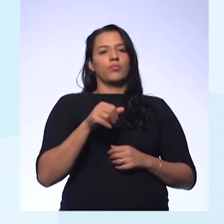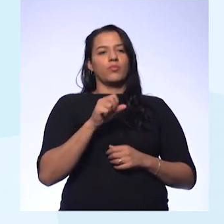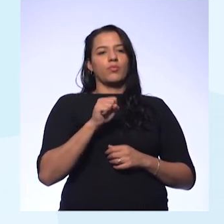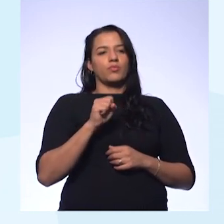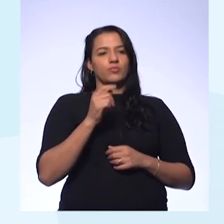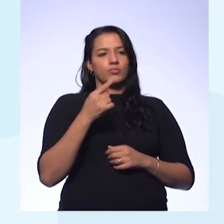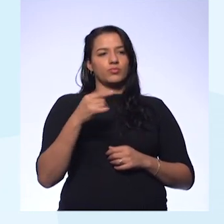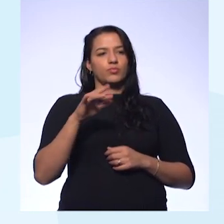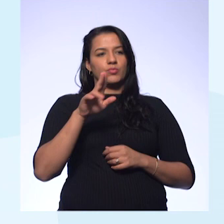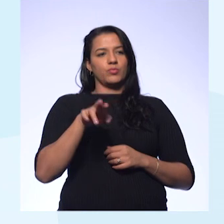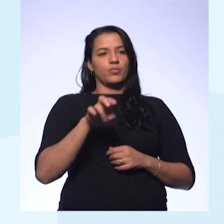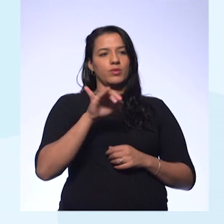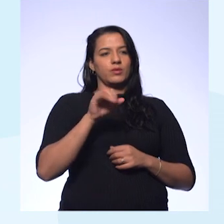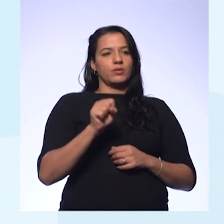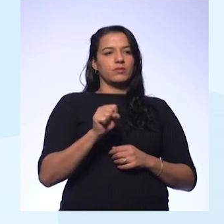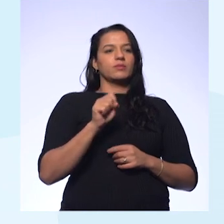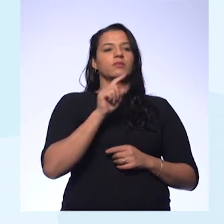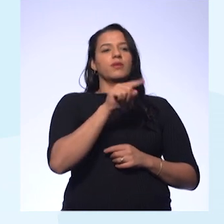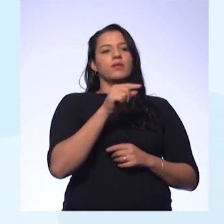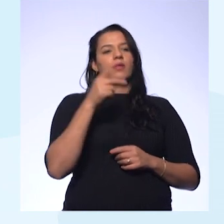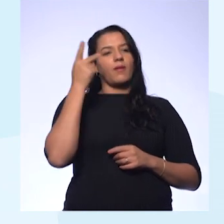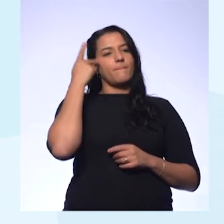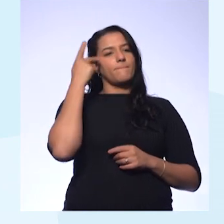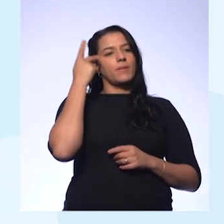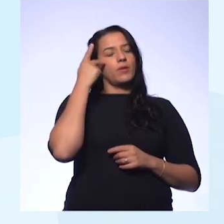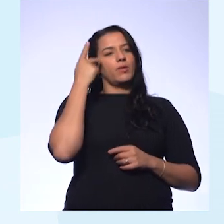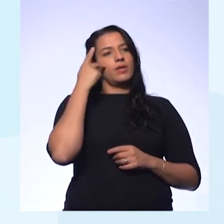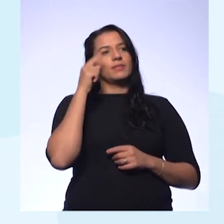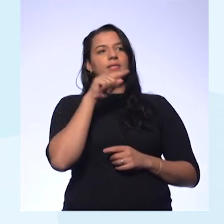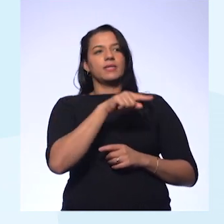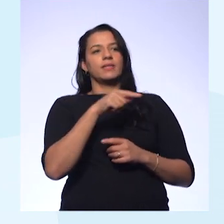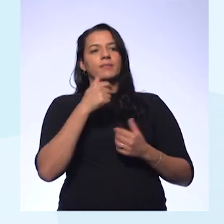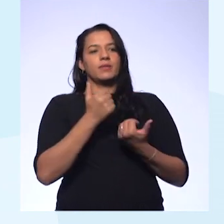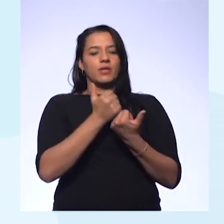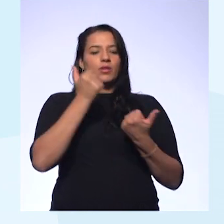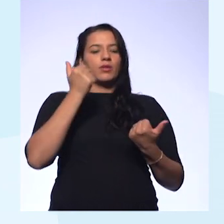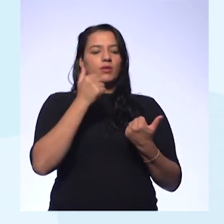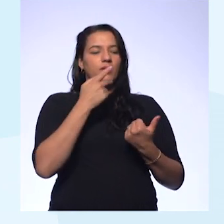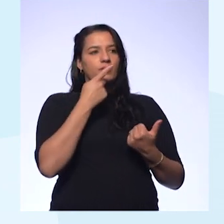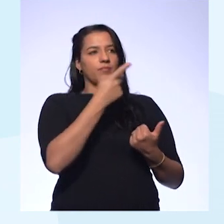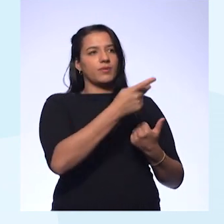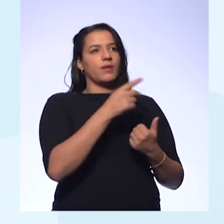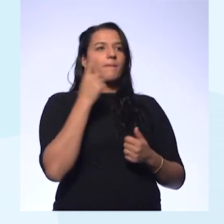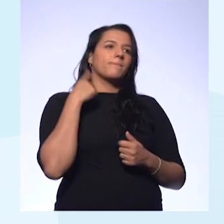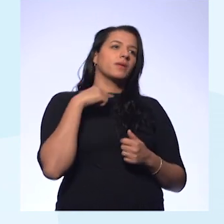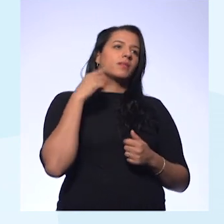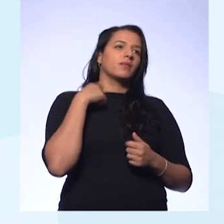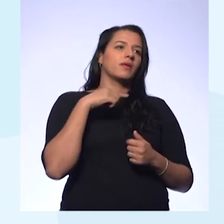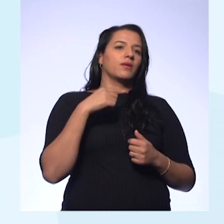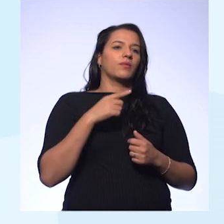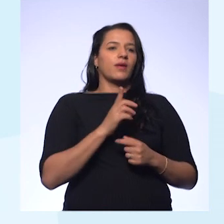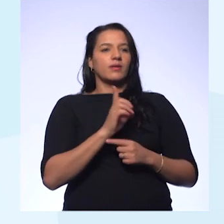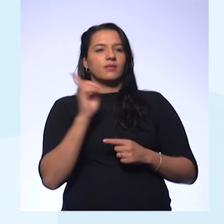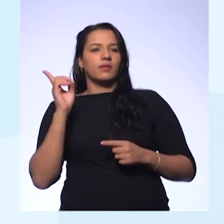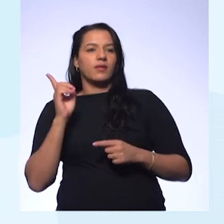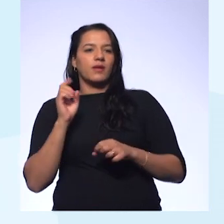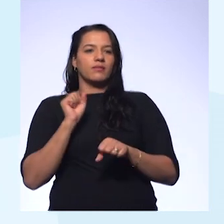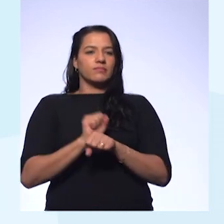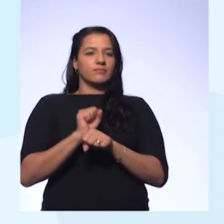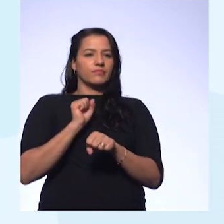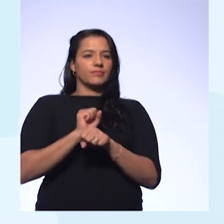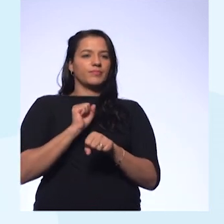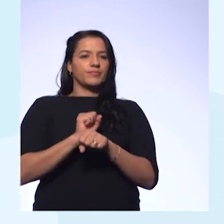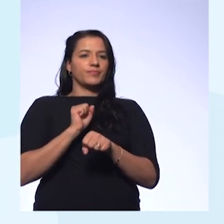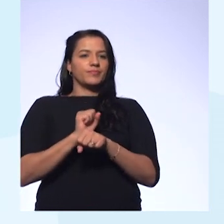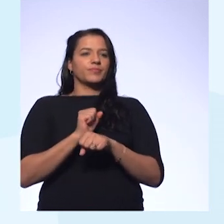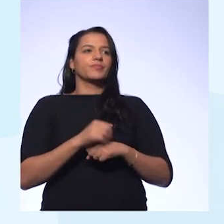paulista e, pela lógica do café com leite, ele deveria indicar um sucessor mineiro. E está lá o Antônio Carlos esperando essa indicação.